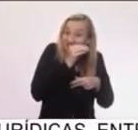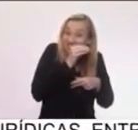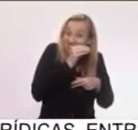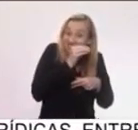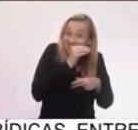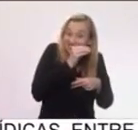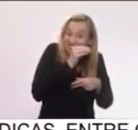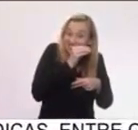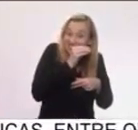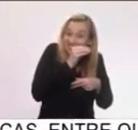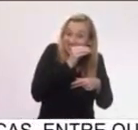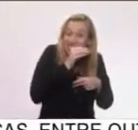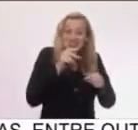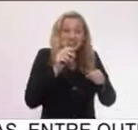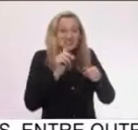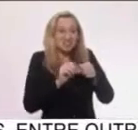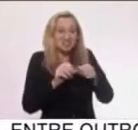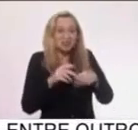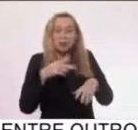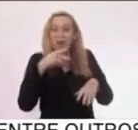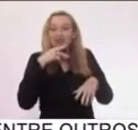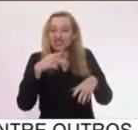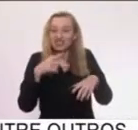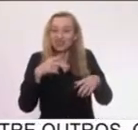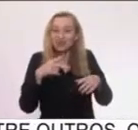feita por um partido político que,